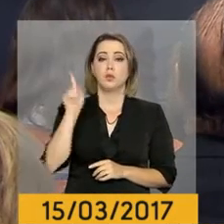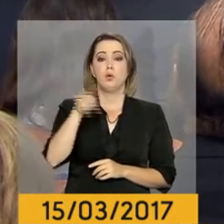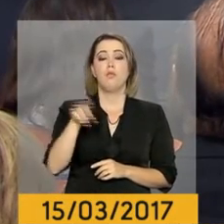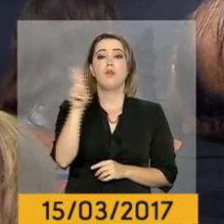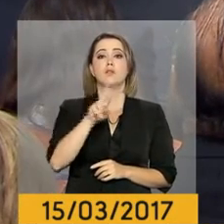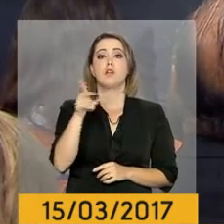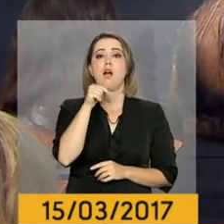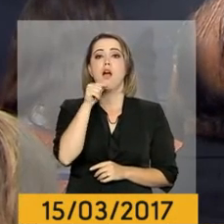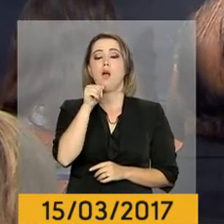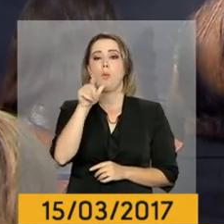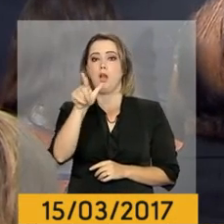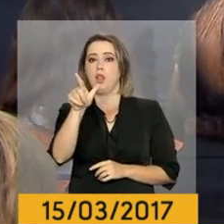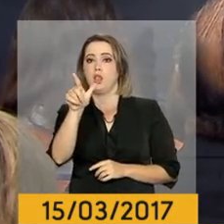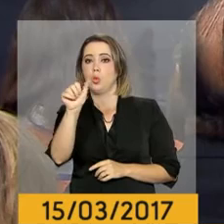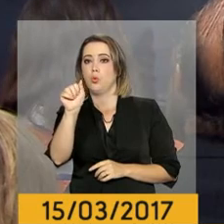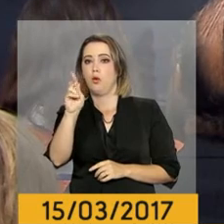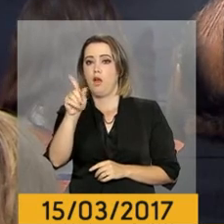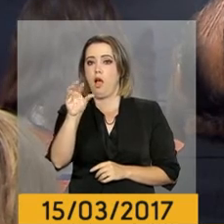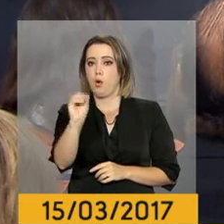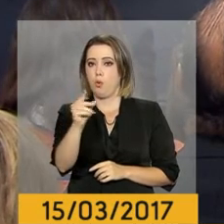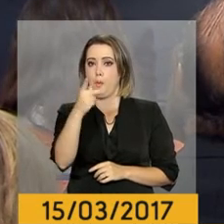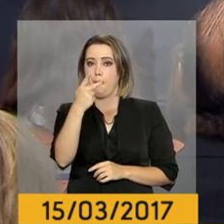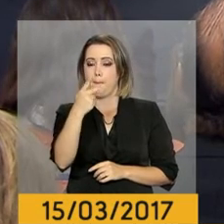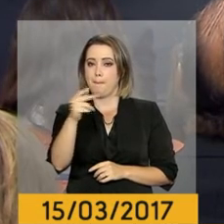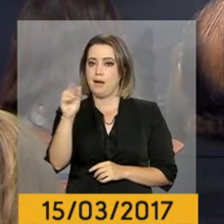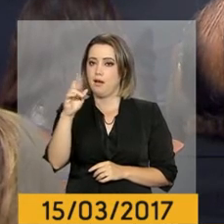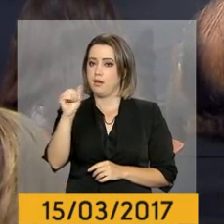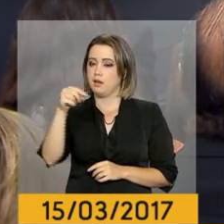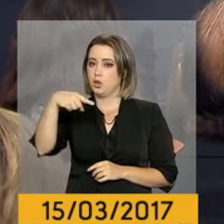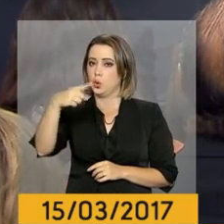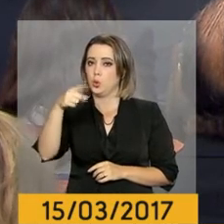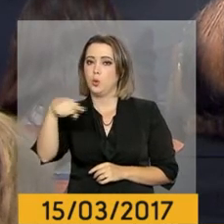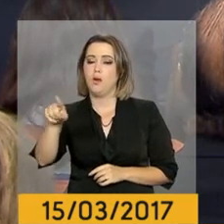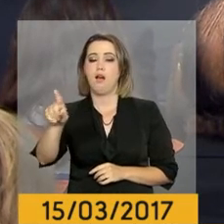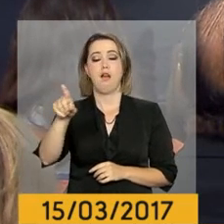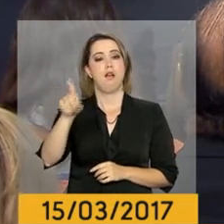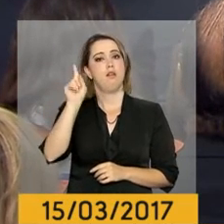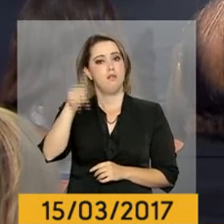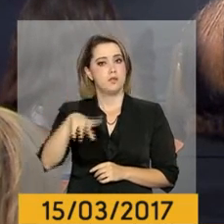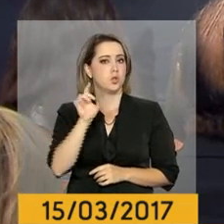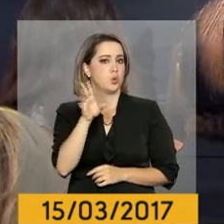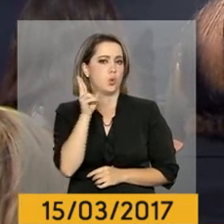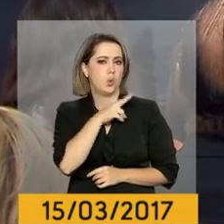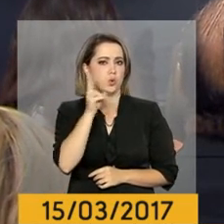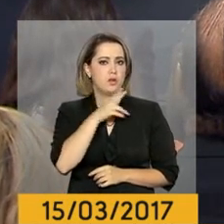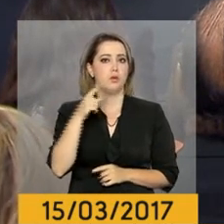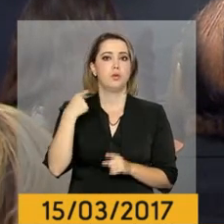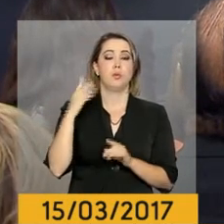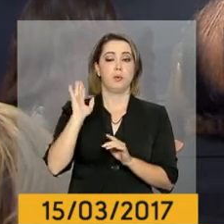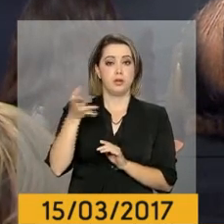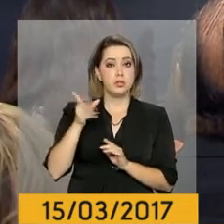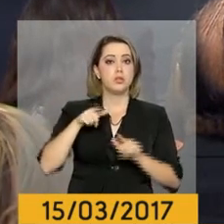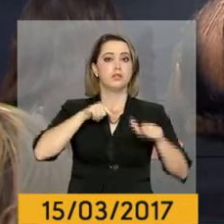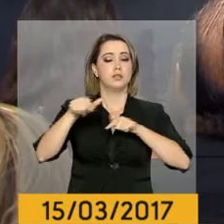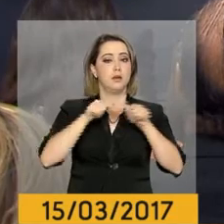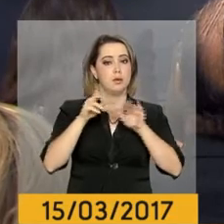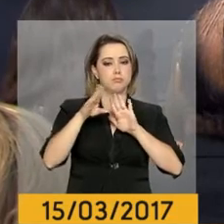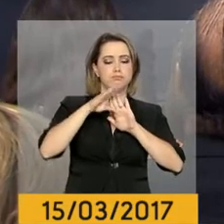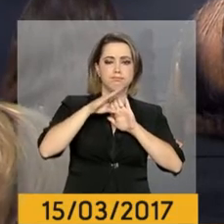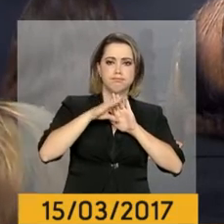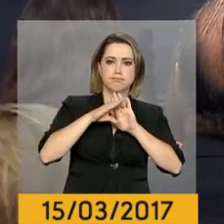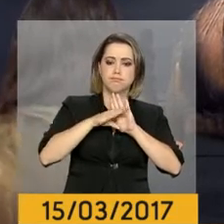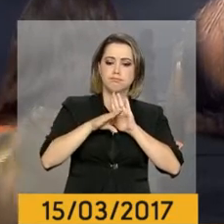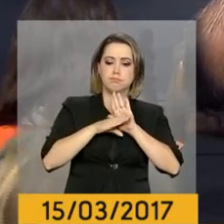o que basta verificar a descrição robusta que ele fez várias medidas que estão sendo tomadas para